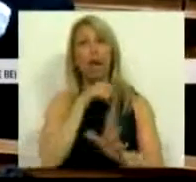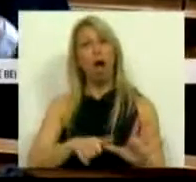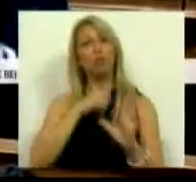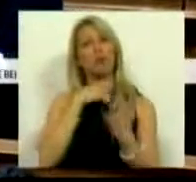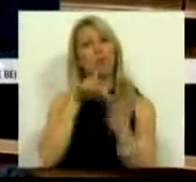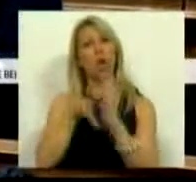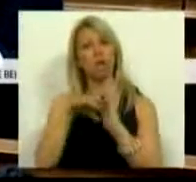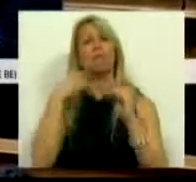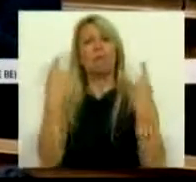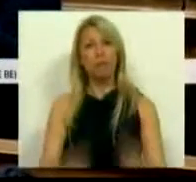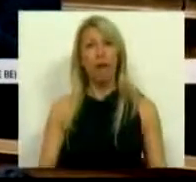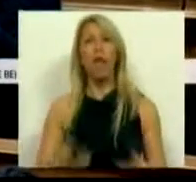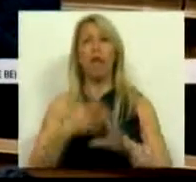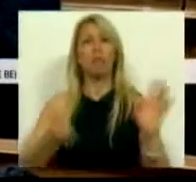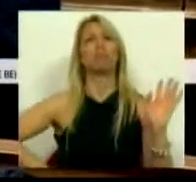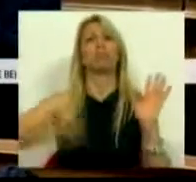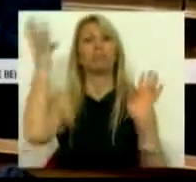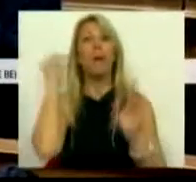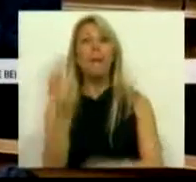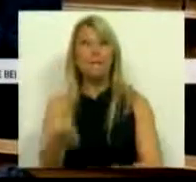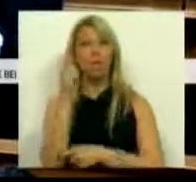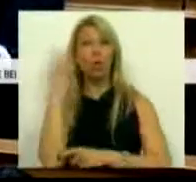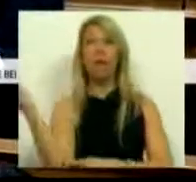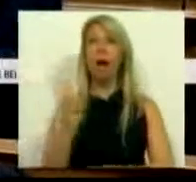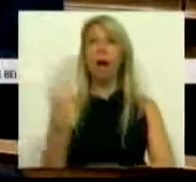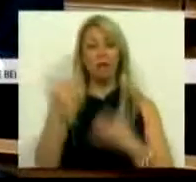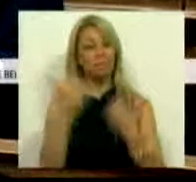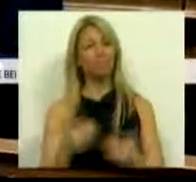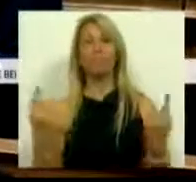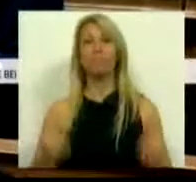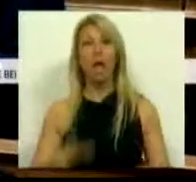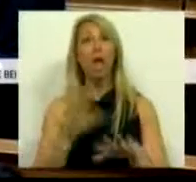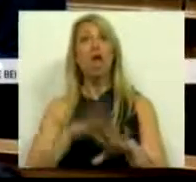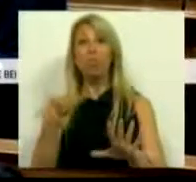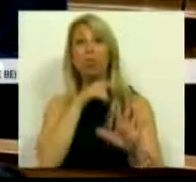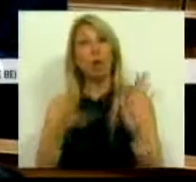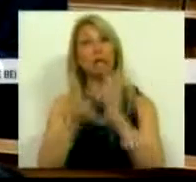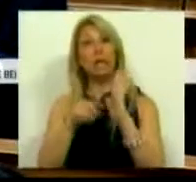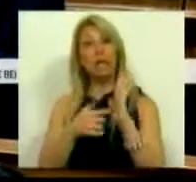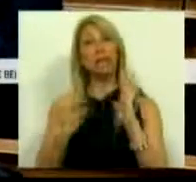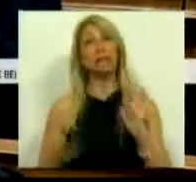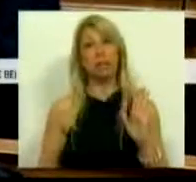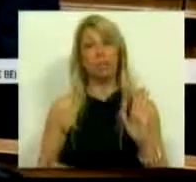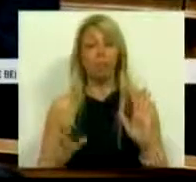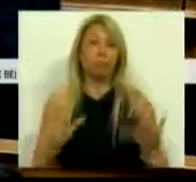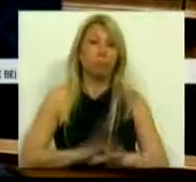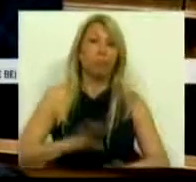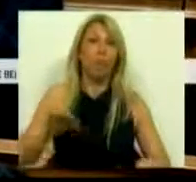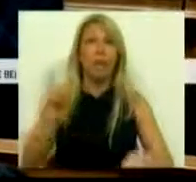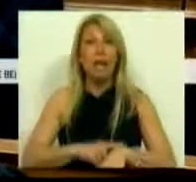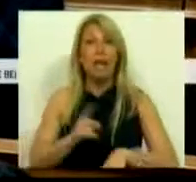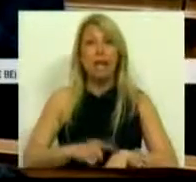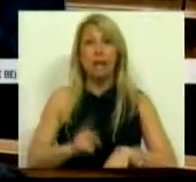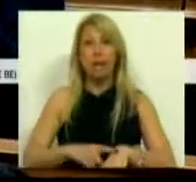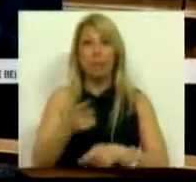pescadores. Uma arte que se encontra bastante limitada em termos de licenciamento, seja pela época de pesca